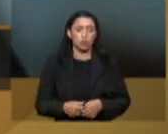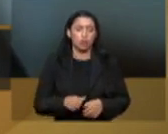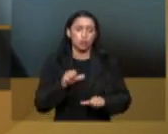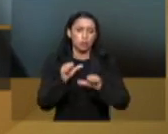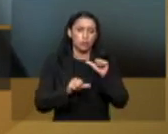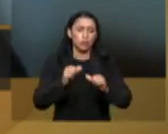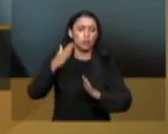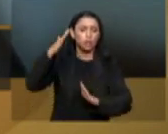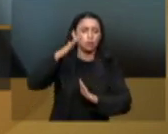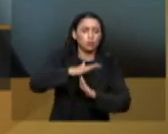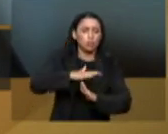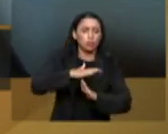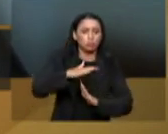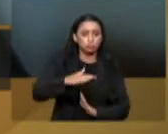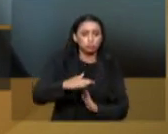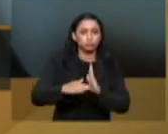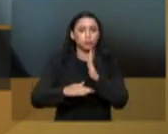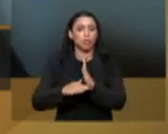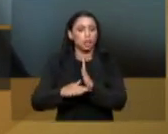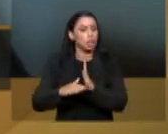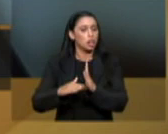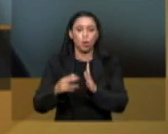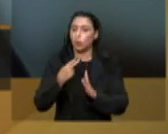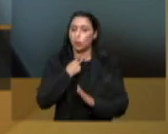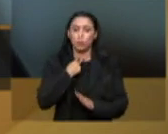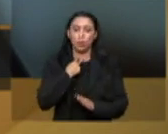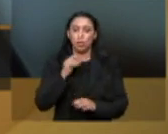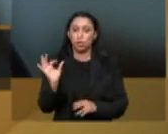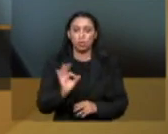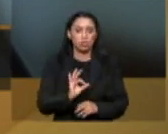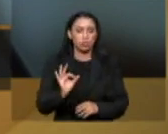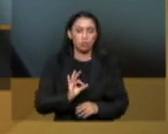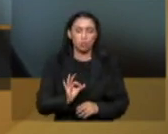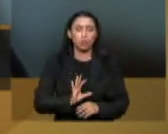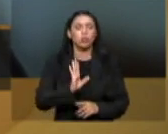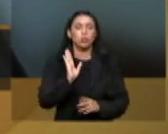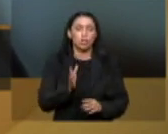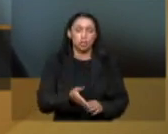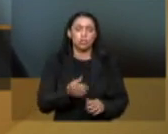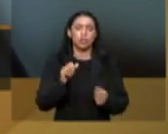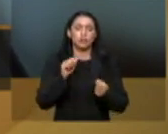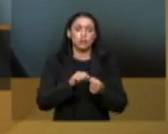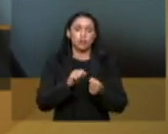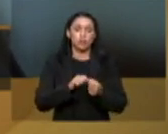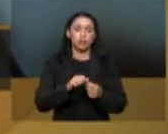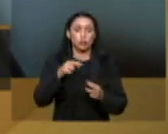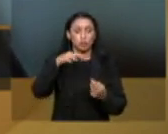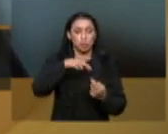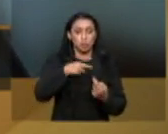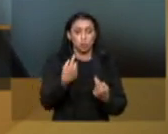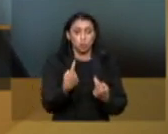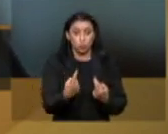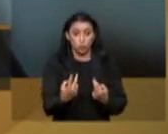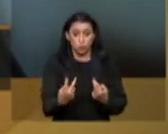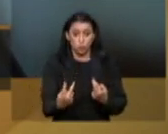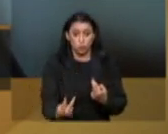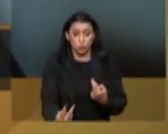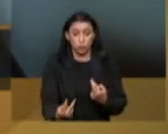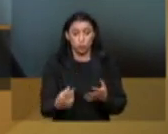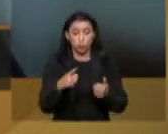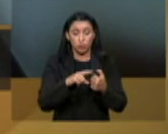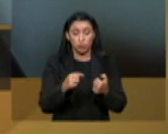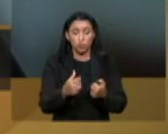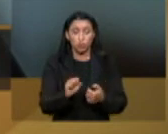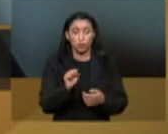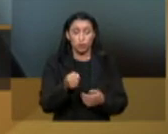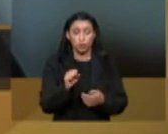aqueles tetos, não pode superar aquelas alíquotas previstas nos incisos 1 e 2 do artigo